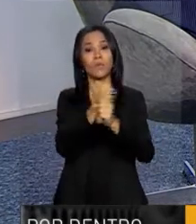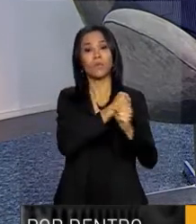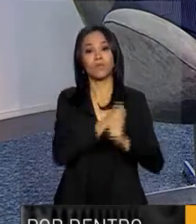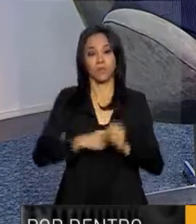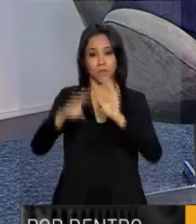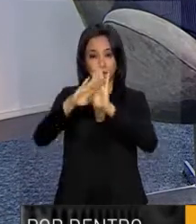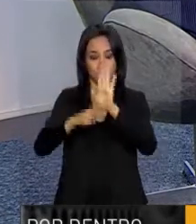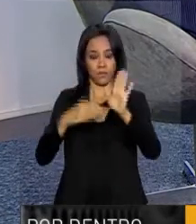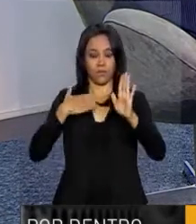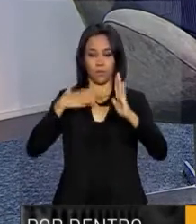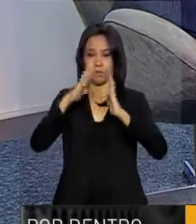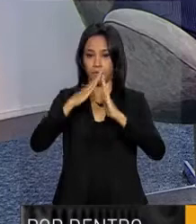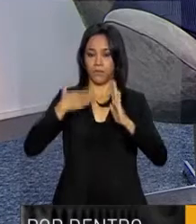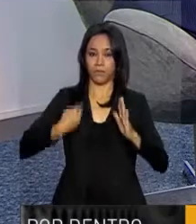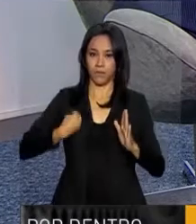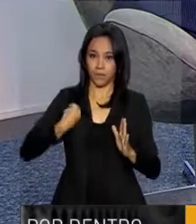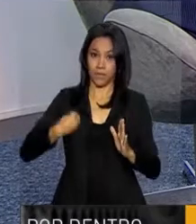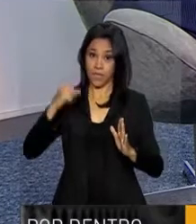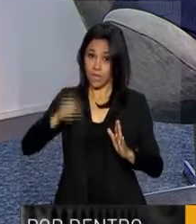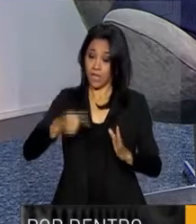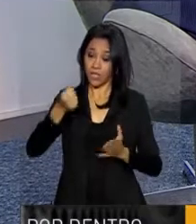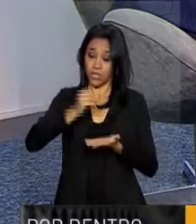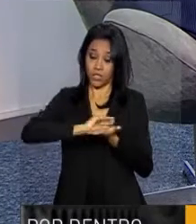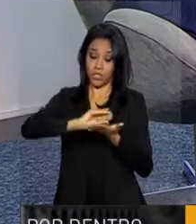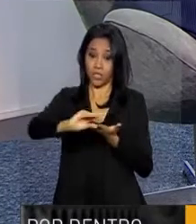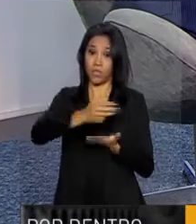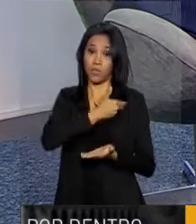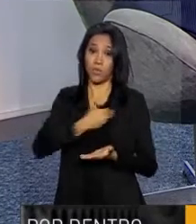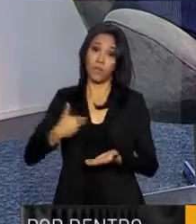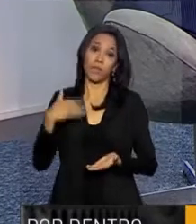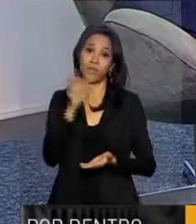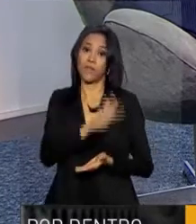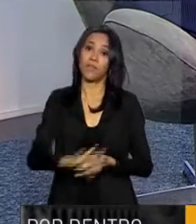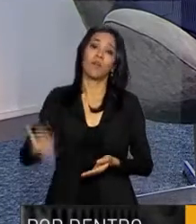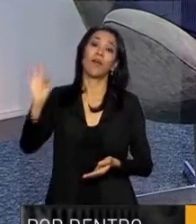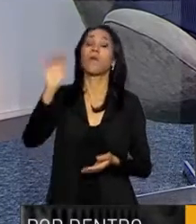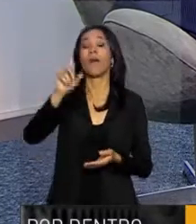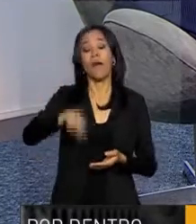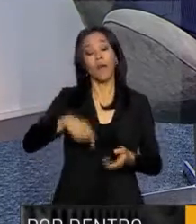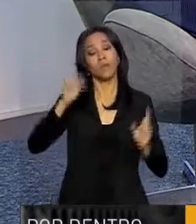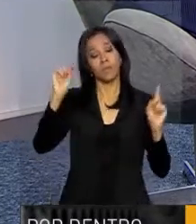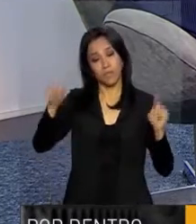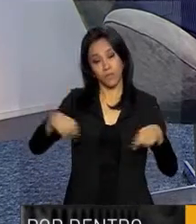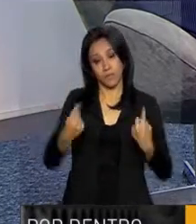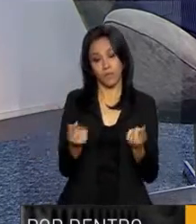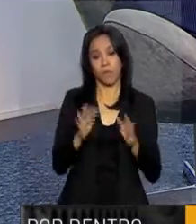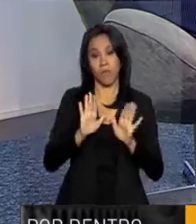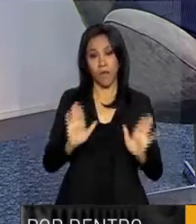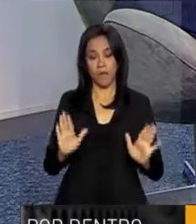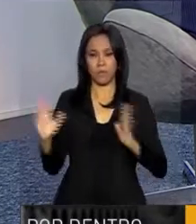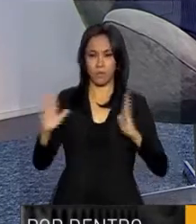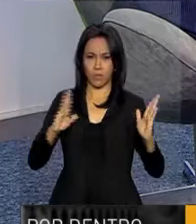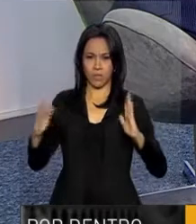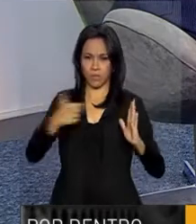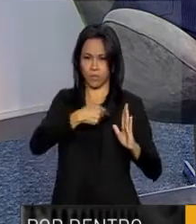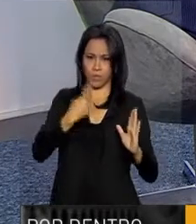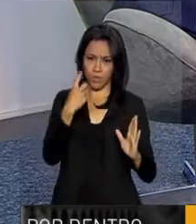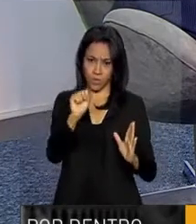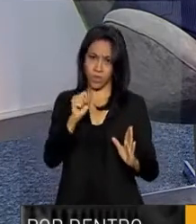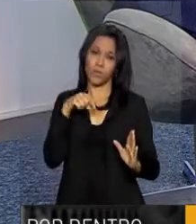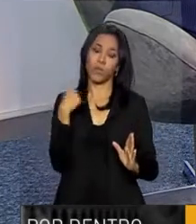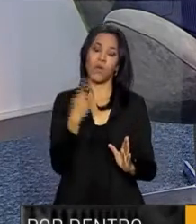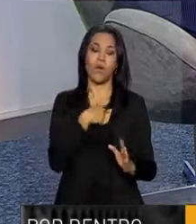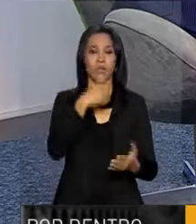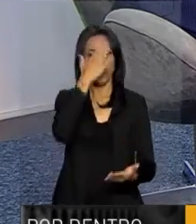exclusivamente com recursos da união quer dizer é uma dificuldade é um desafio mas em 2018 estamos mais confiantes